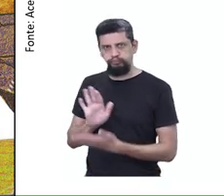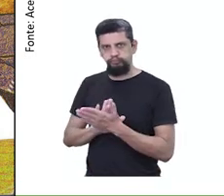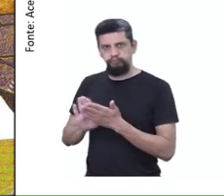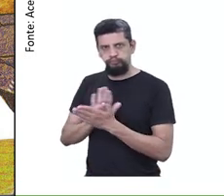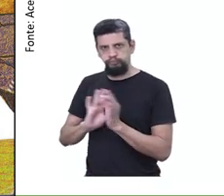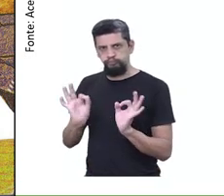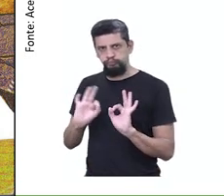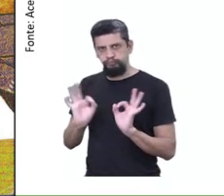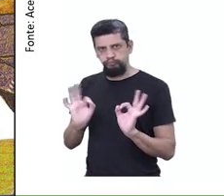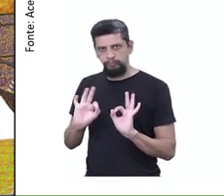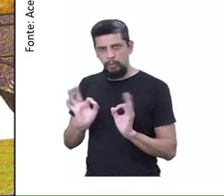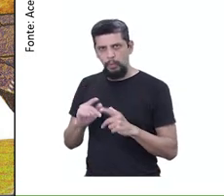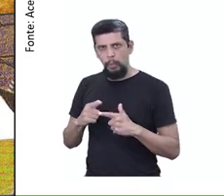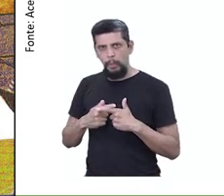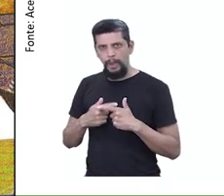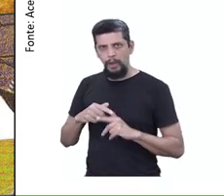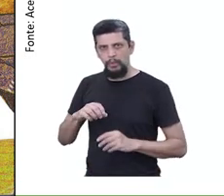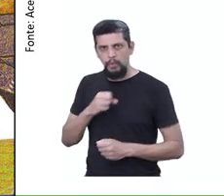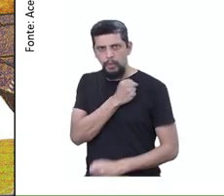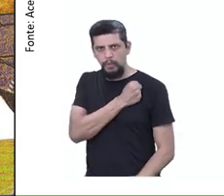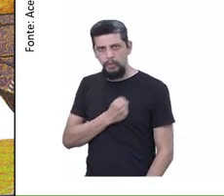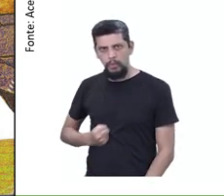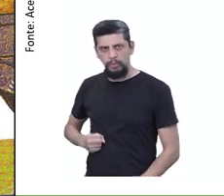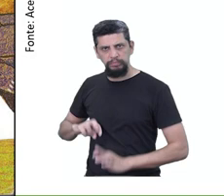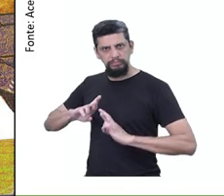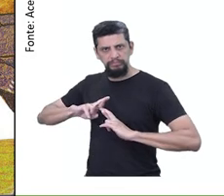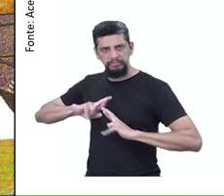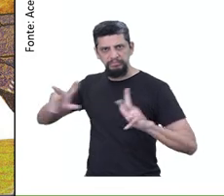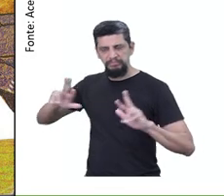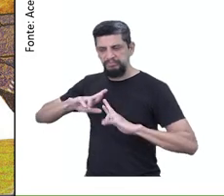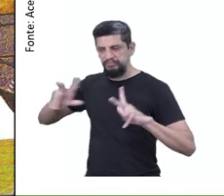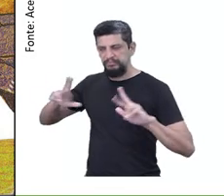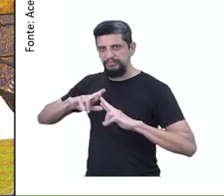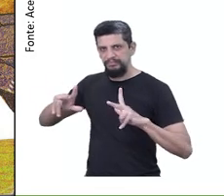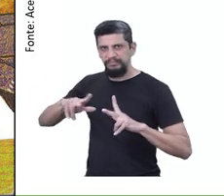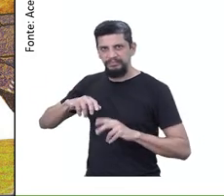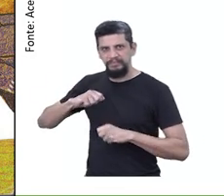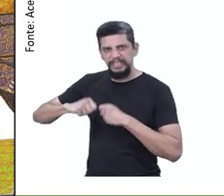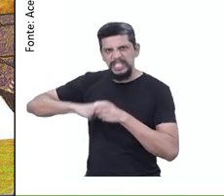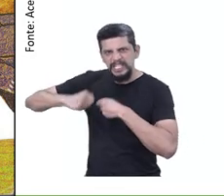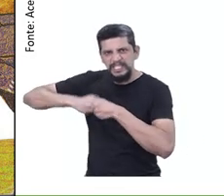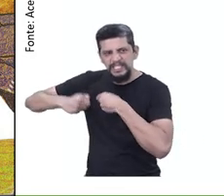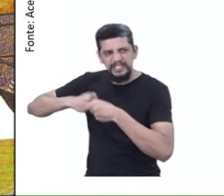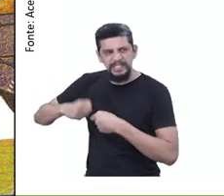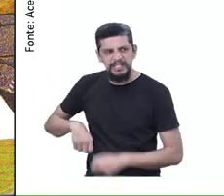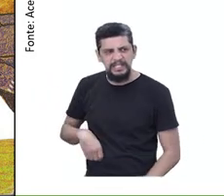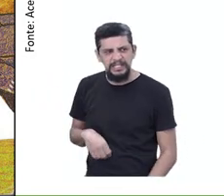Imagine, o meu é assim, respondeu a lebre. E